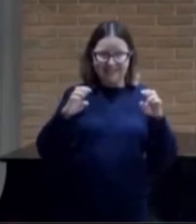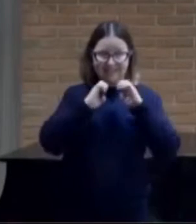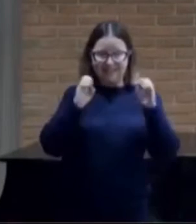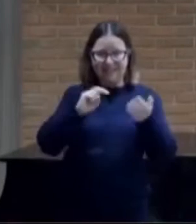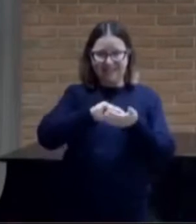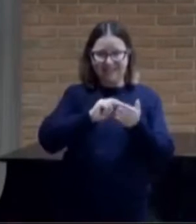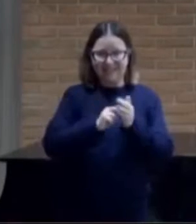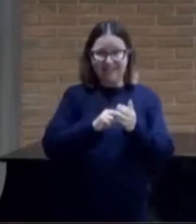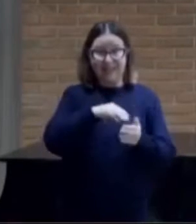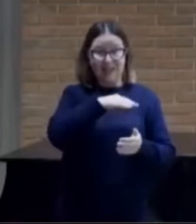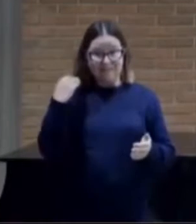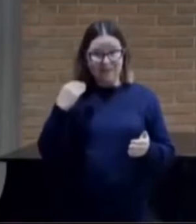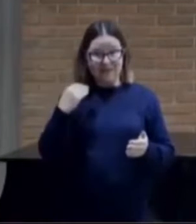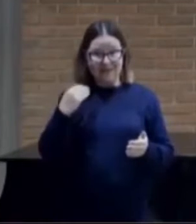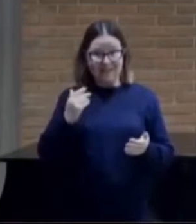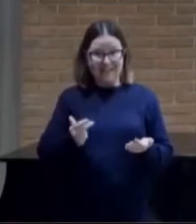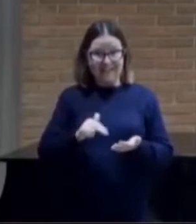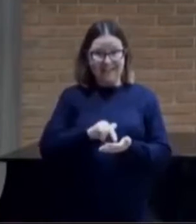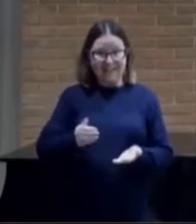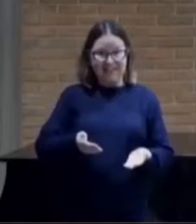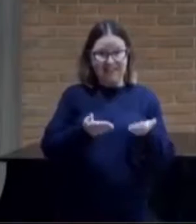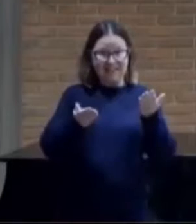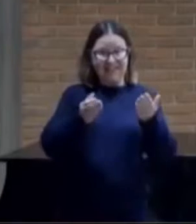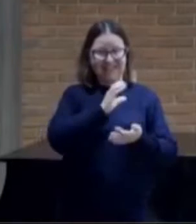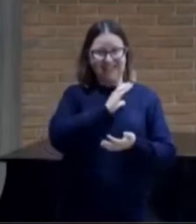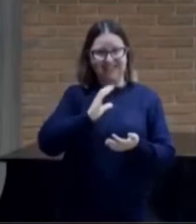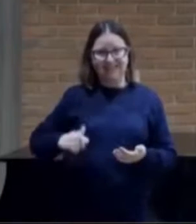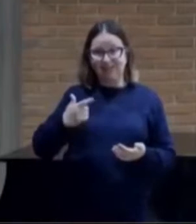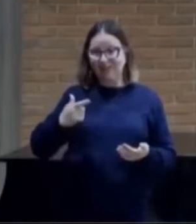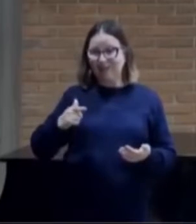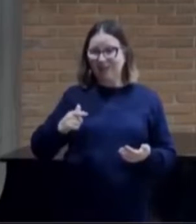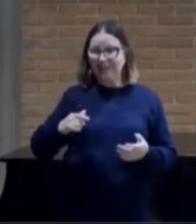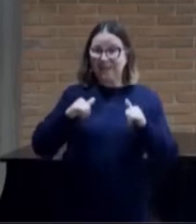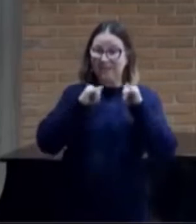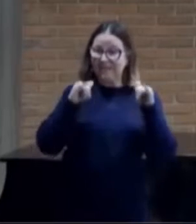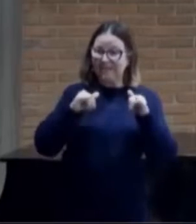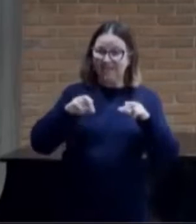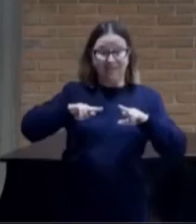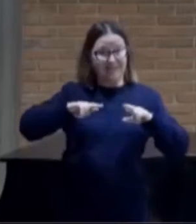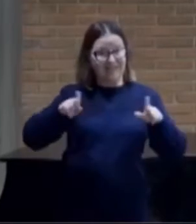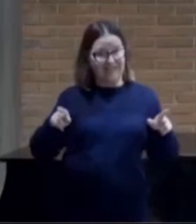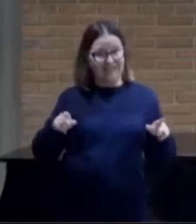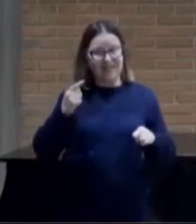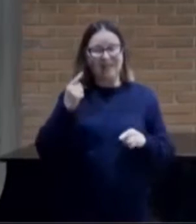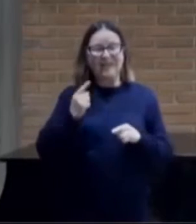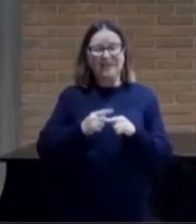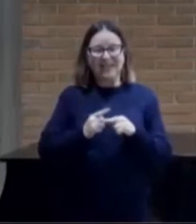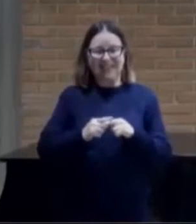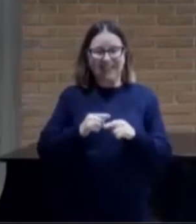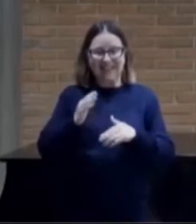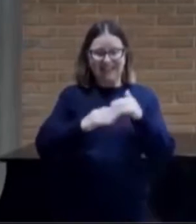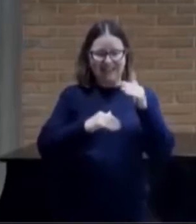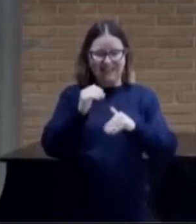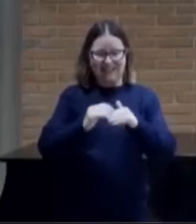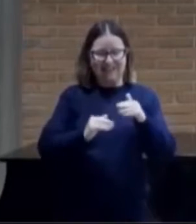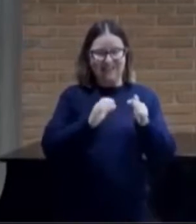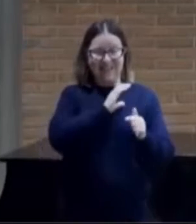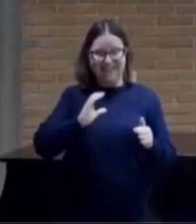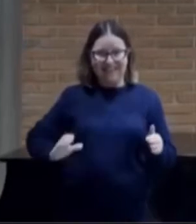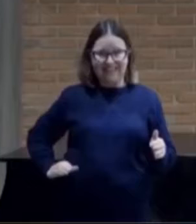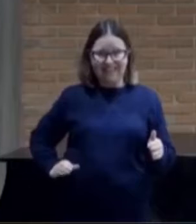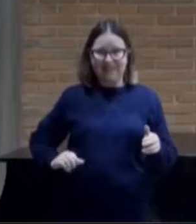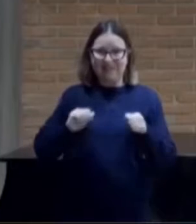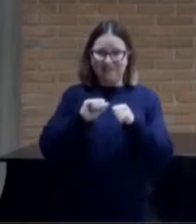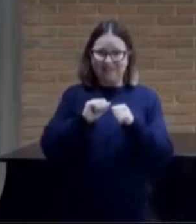morte e ressurreição de Cristo. Nós não temos outra mensagem para pregar. Porque a obra que Cristo fez na cruz é que